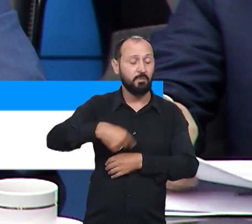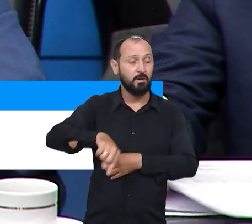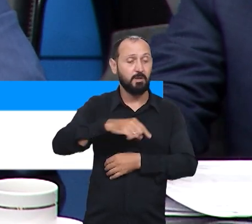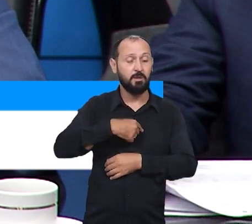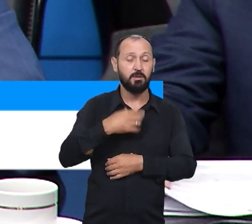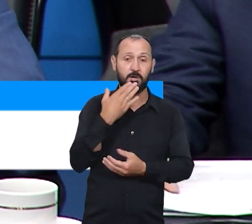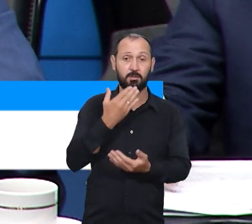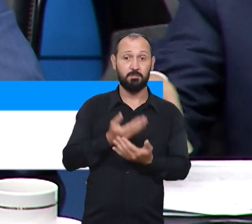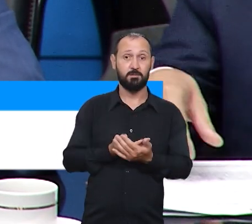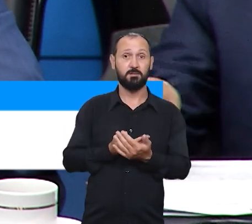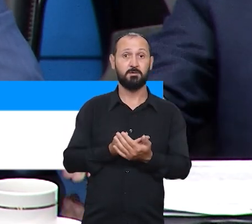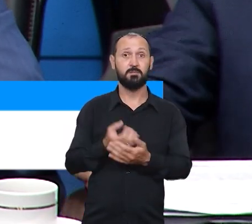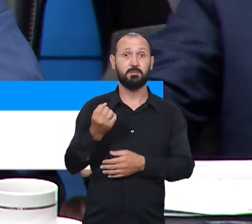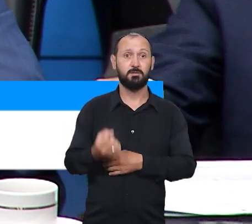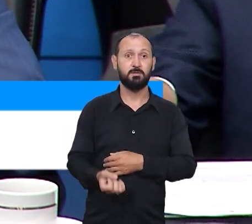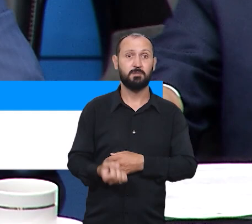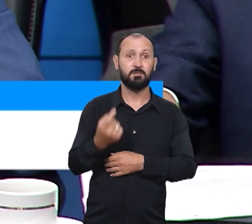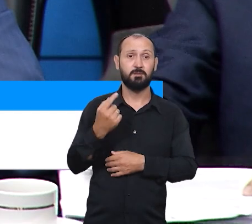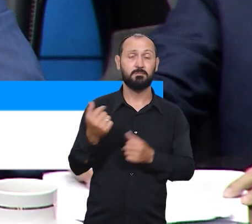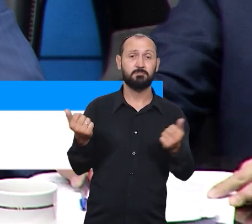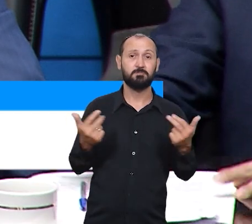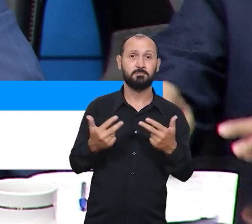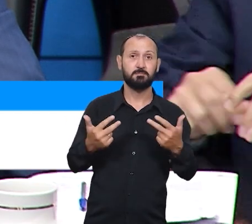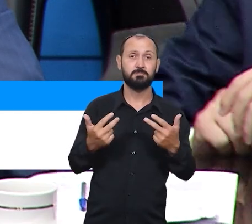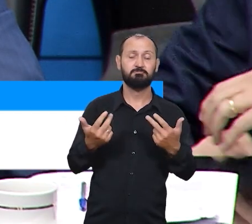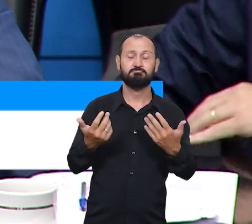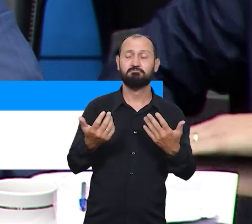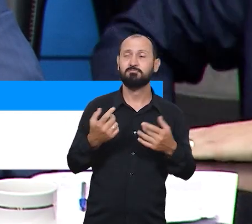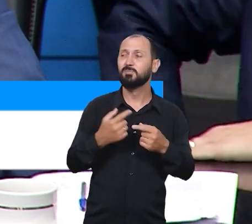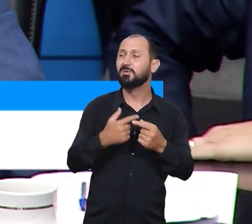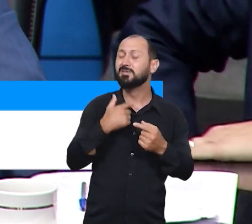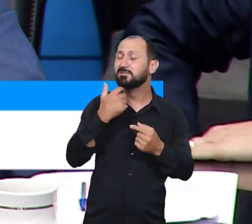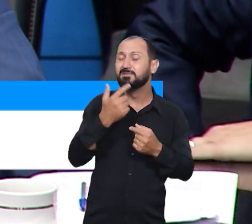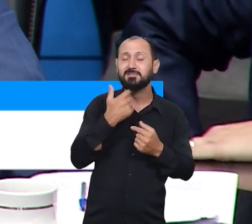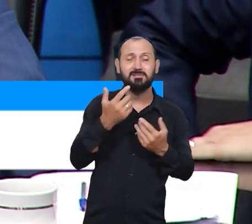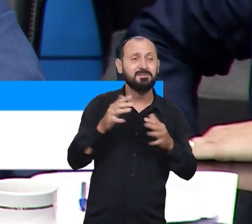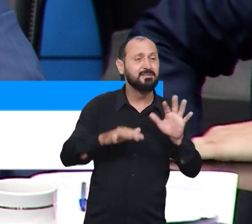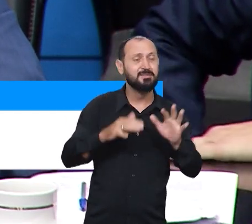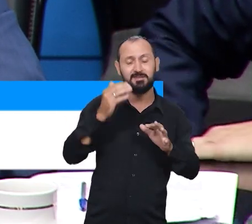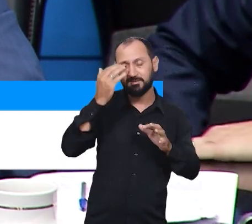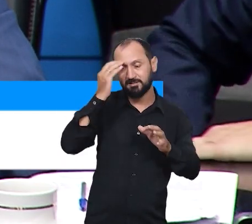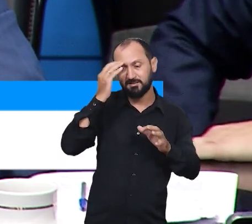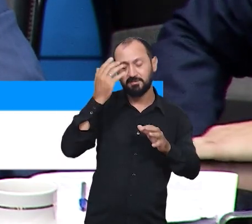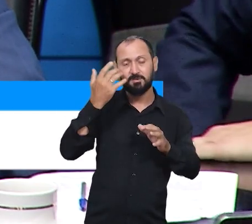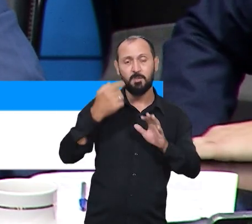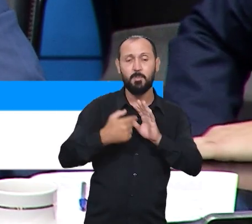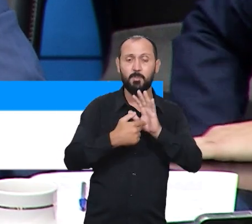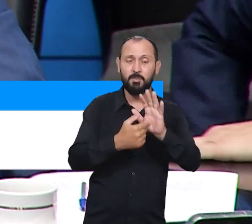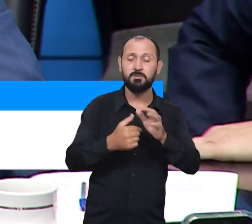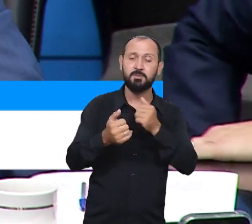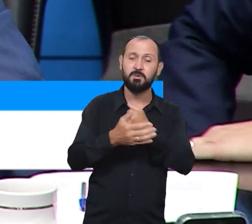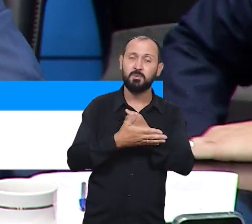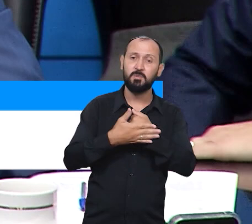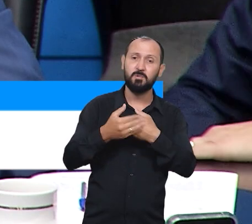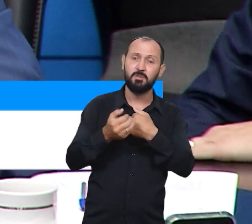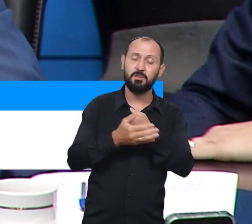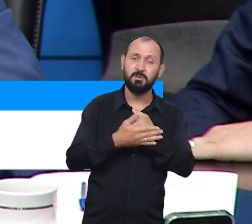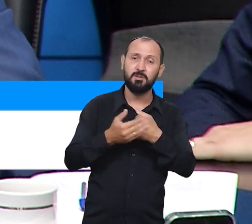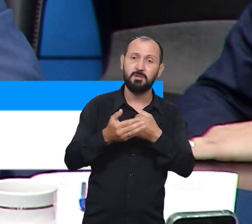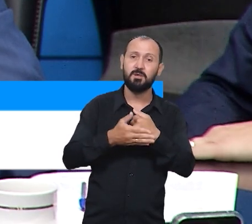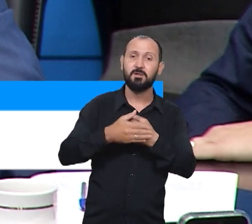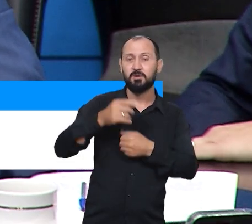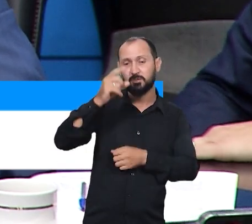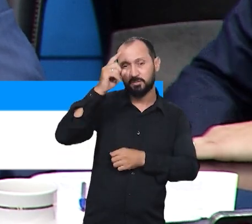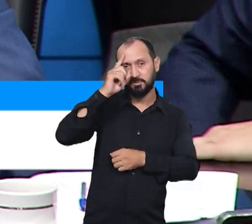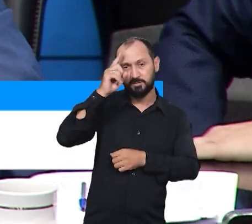o sentimento e como que estava todo mundo consternado aqui. É que, às vezes, a gente não consegue, né, e é coisa do